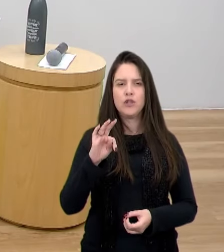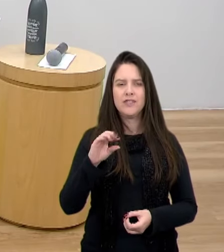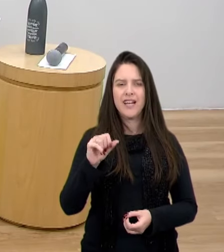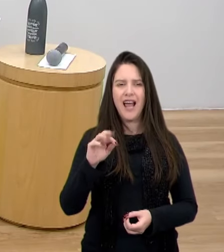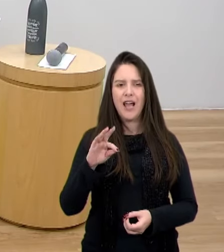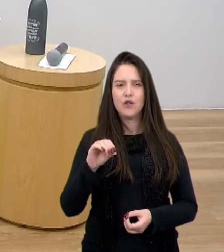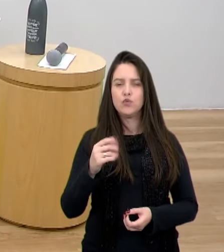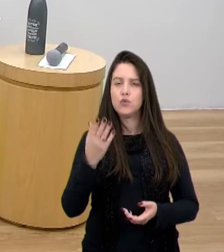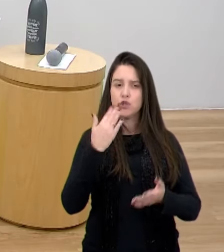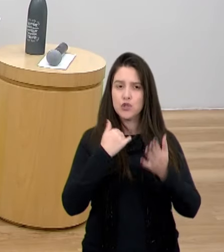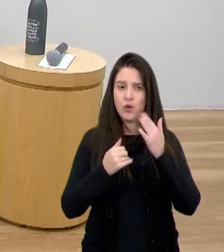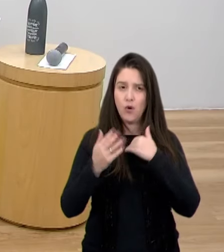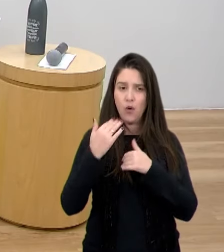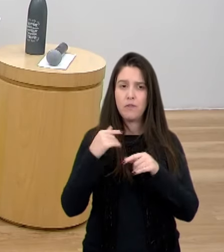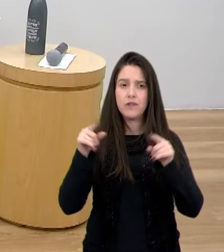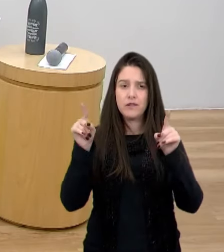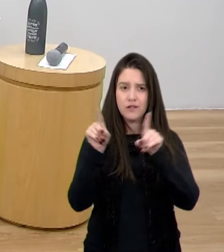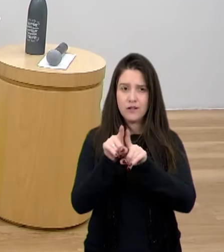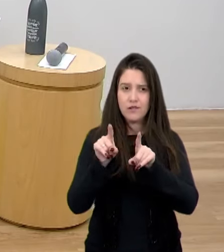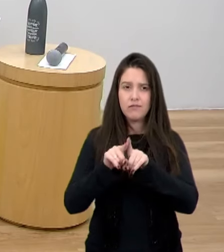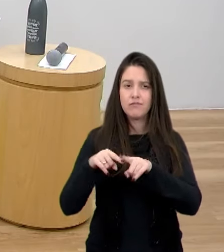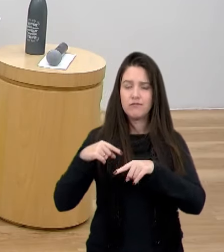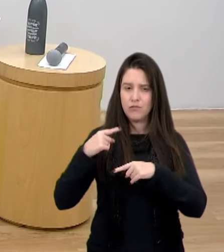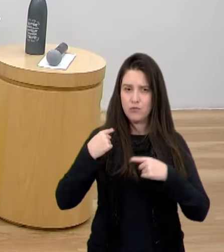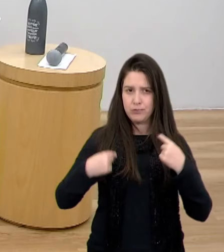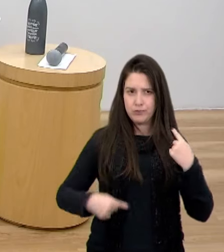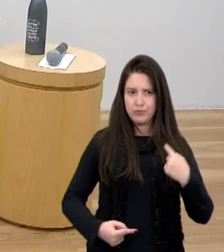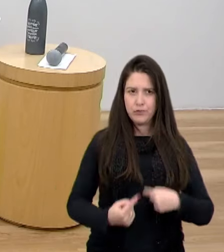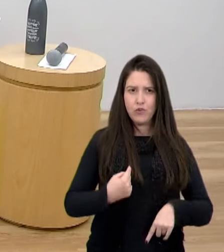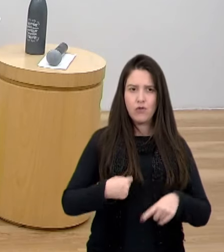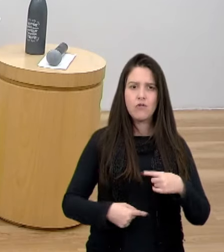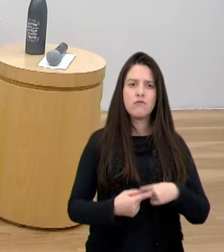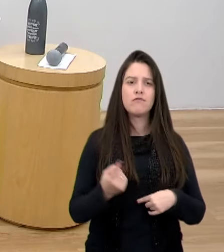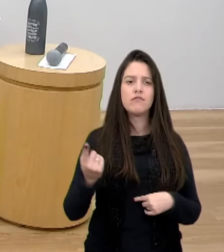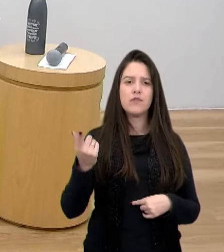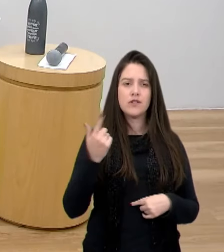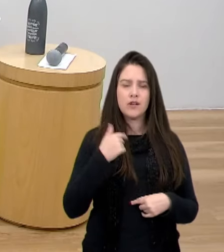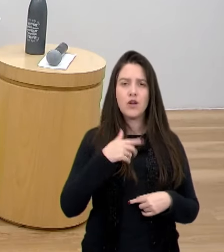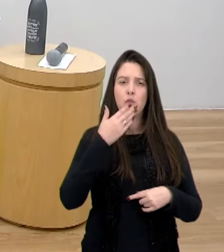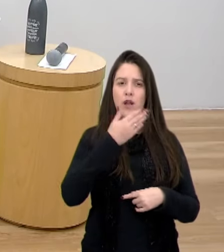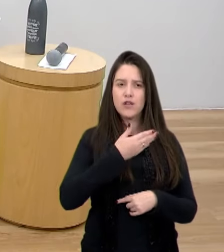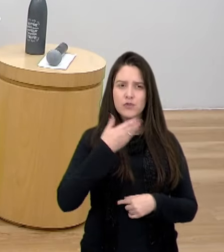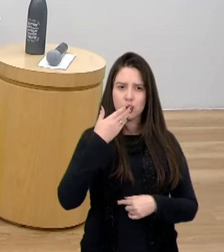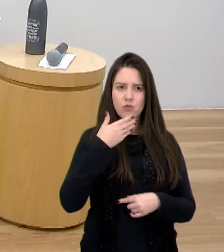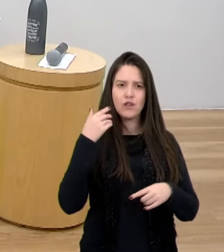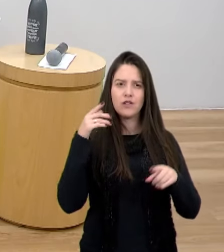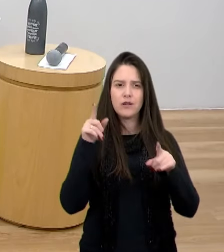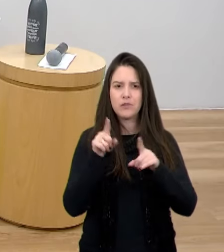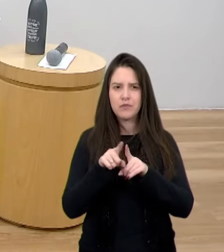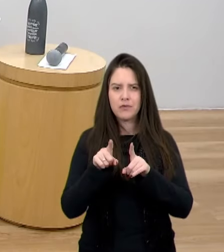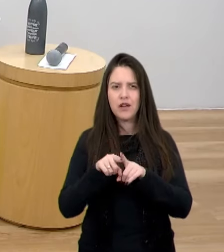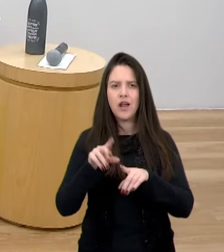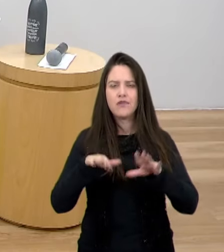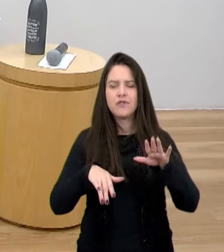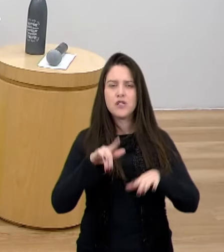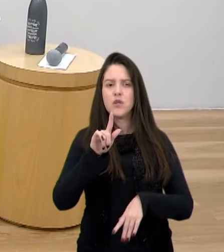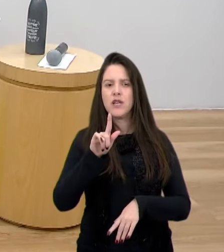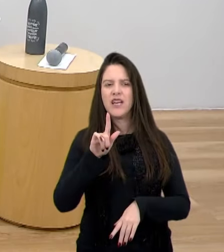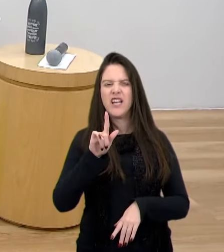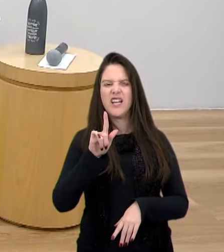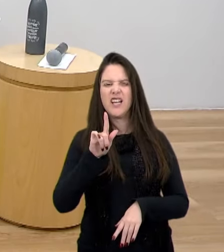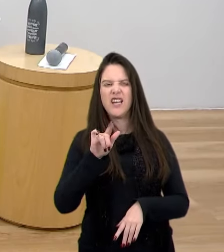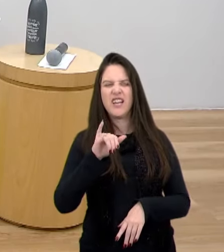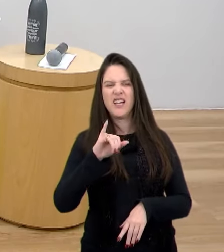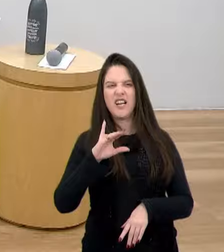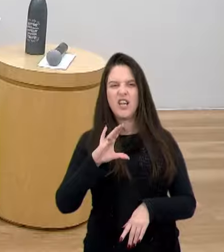carboidrato, que a gente, então, no sistema digestório, a gente quebra carboidrato, a gente está liberando açúcar, né? Exato. A gente está liberando glicose. Então, muito bem lembrado